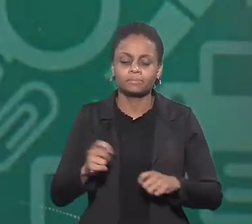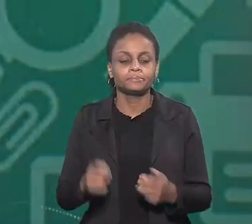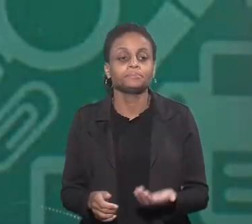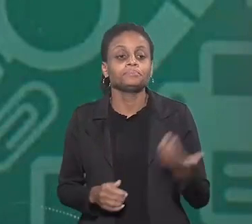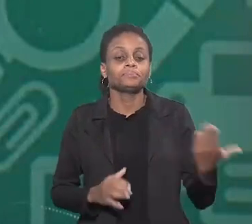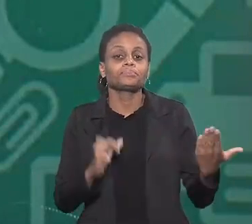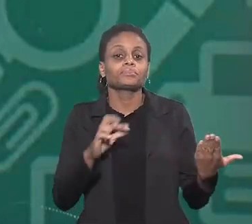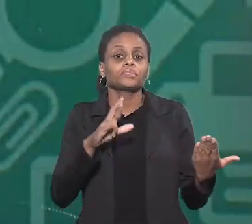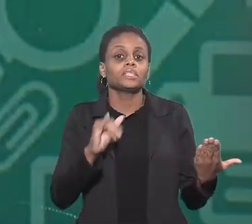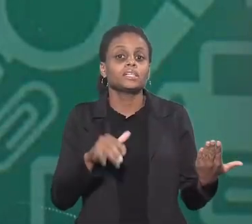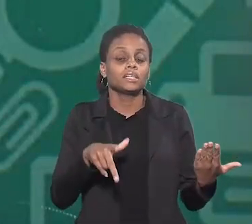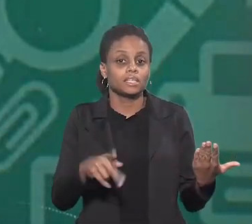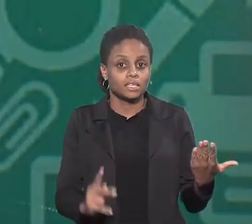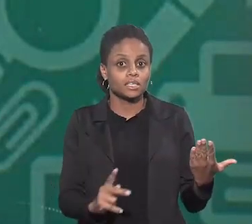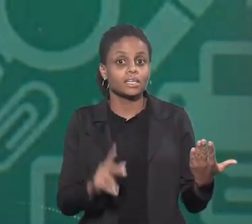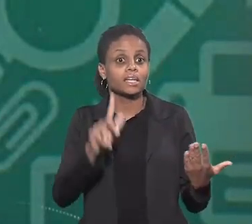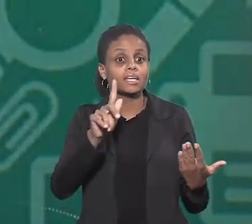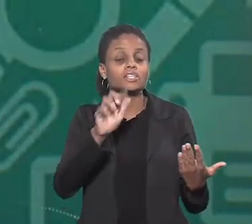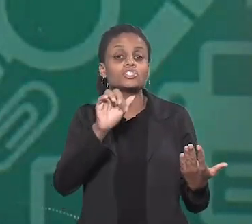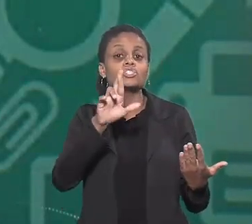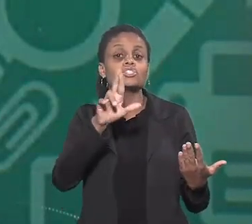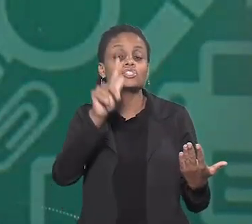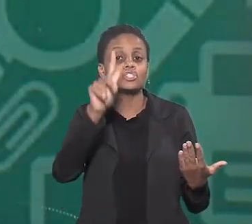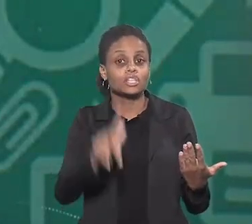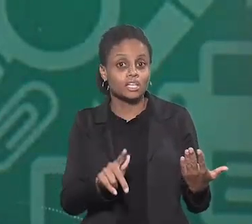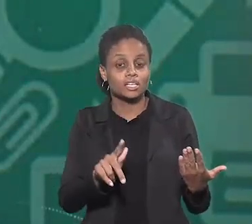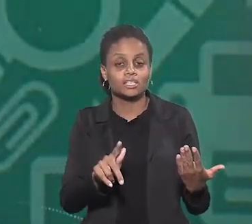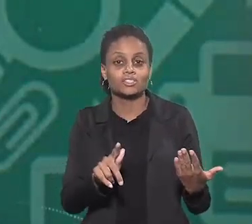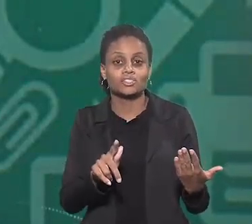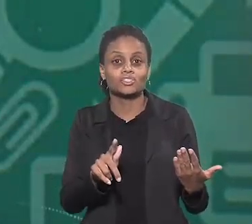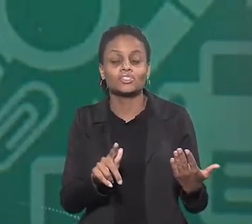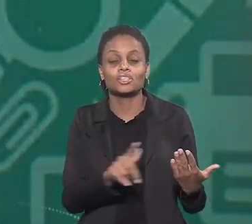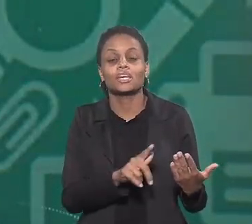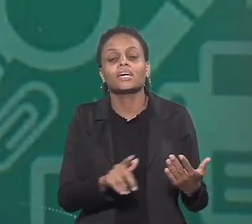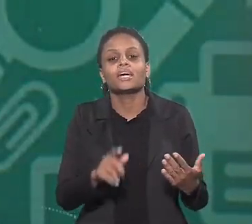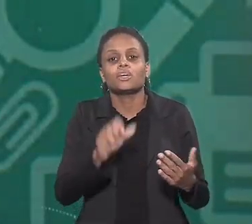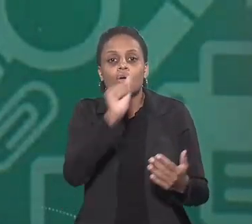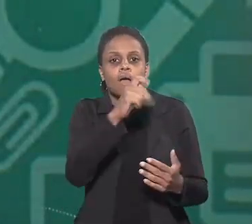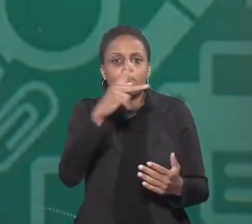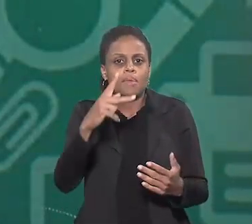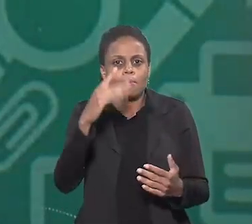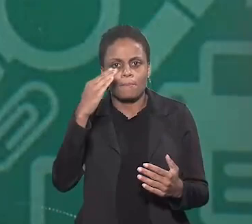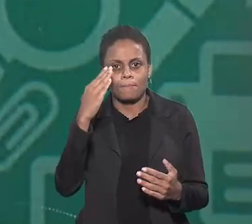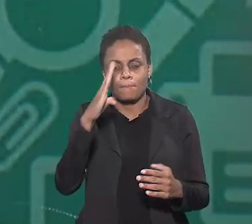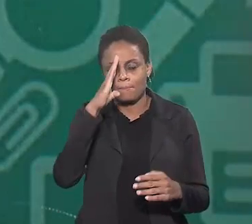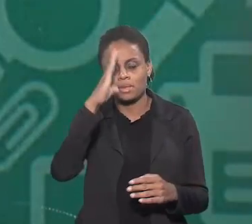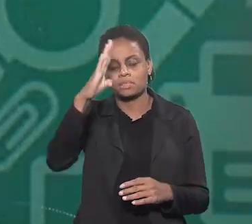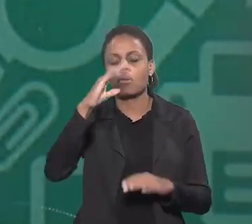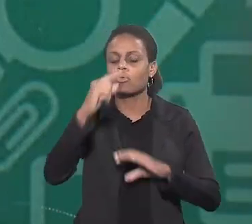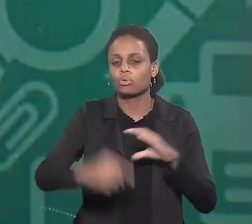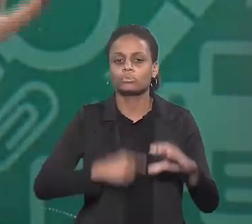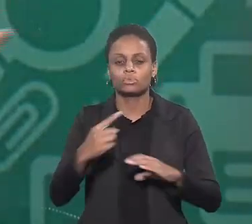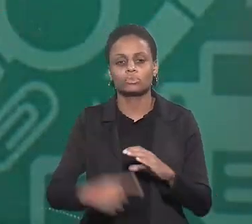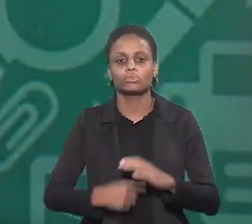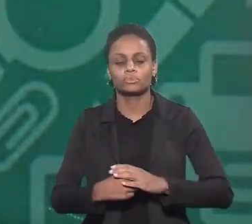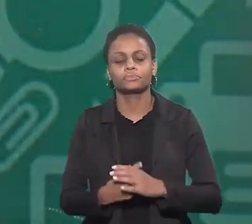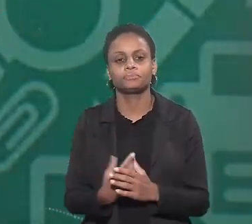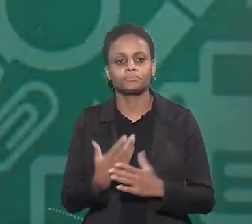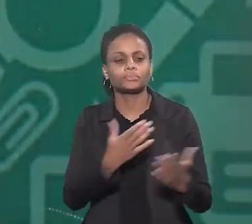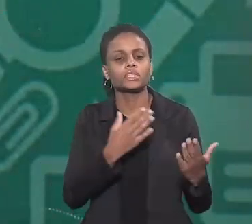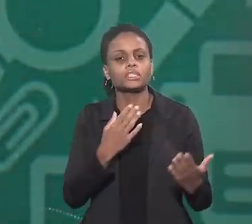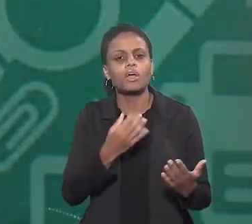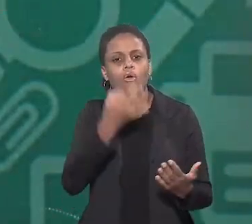é gerente de operações de um dos maiores aplicativos de transporte do mundo, né, Eric? Isso mesmo. Eu queria a sua opinião, porque